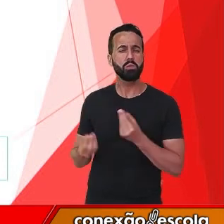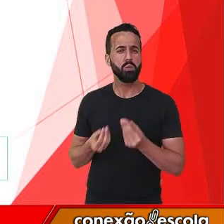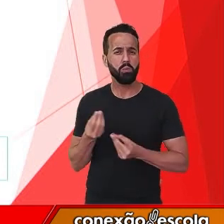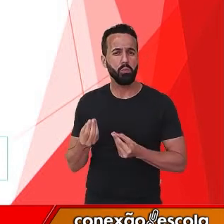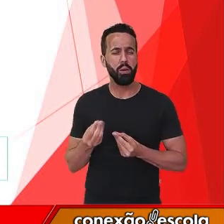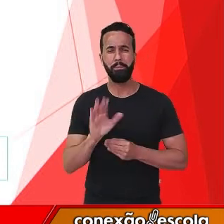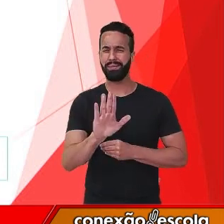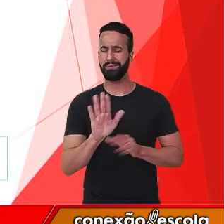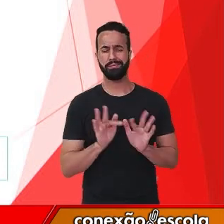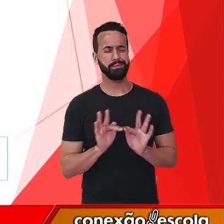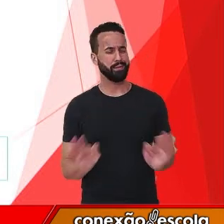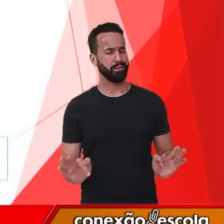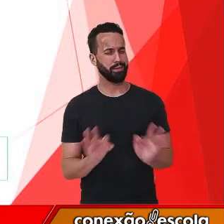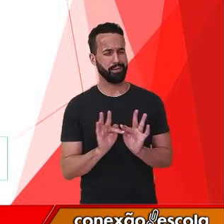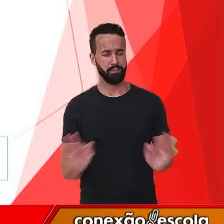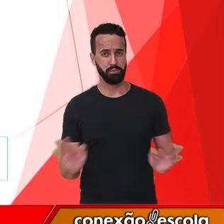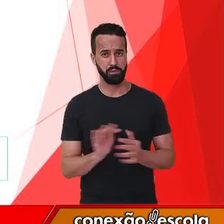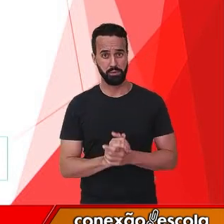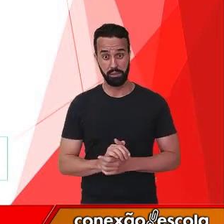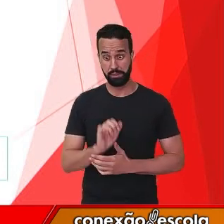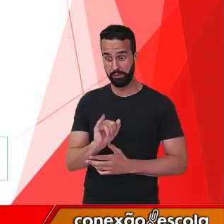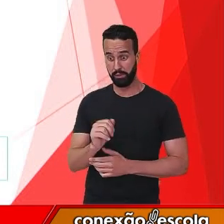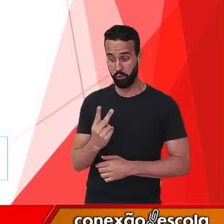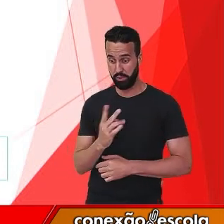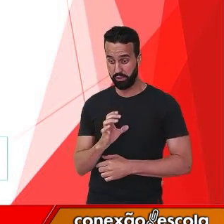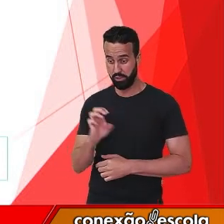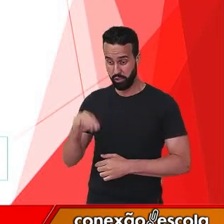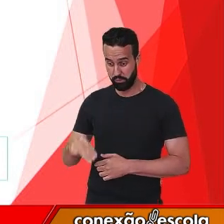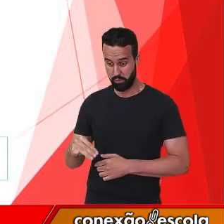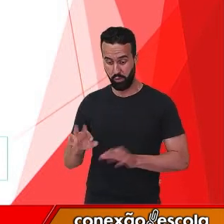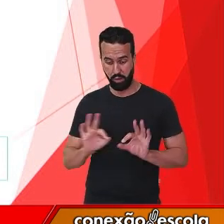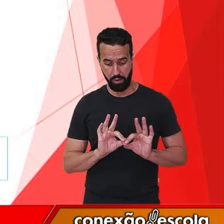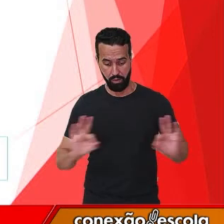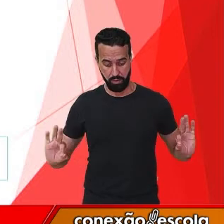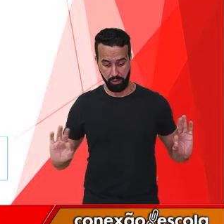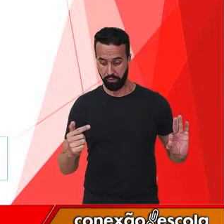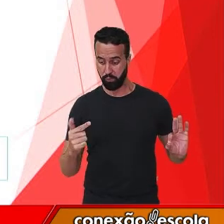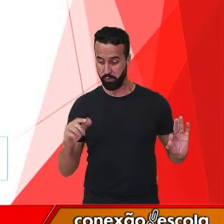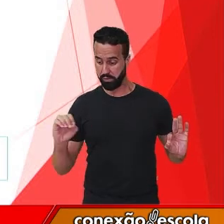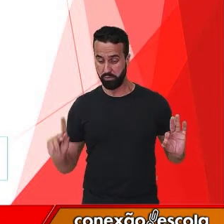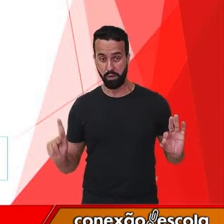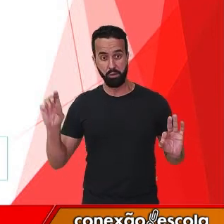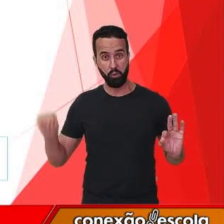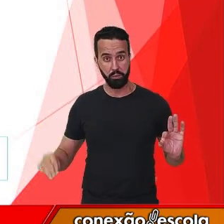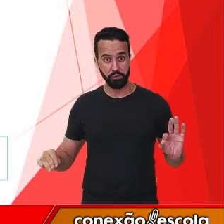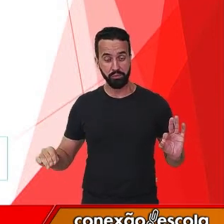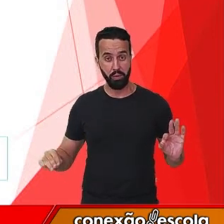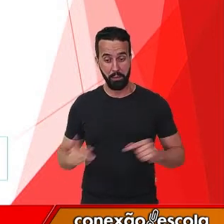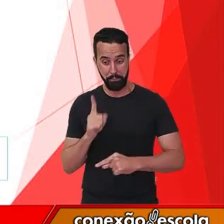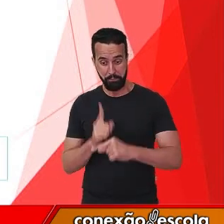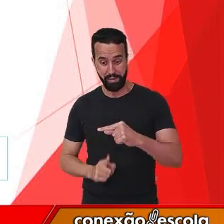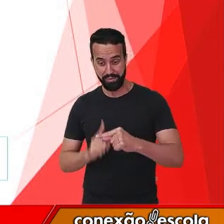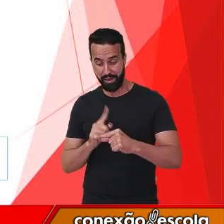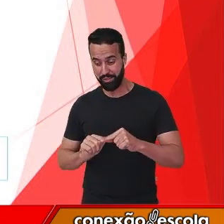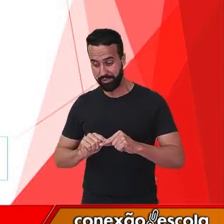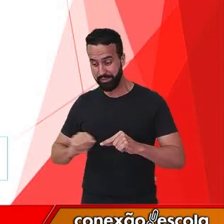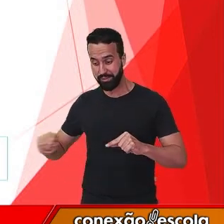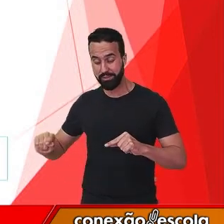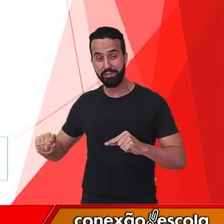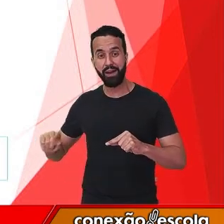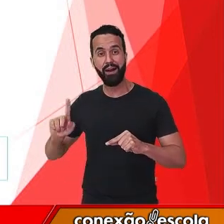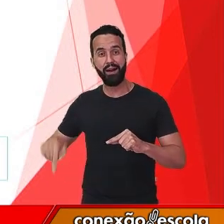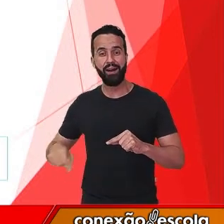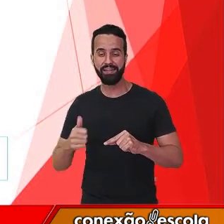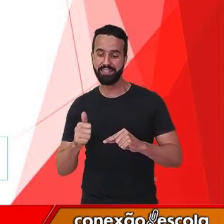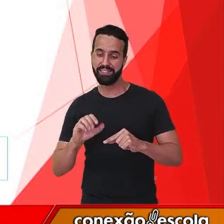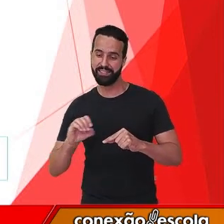mapa e aí é muito simples se os outros vários 200 km a metade né um centímetro corresponderia